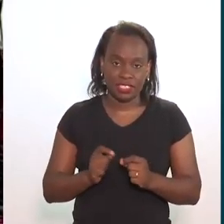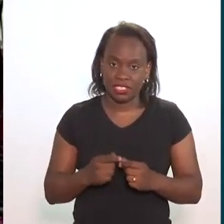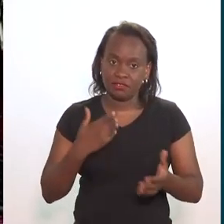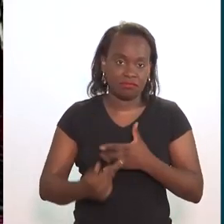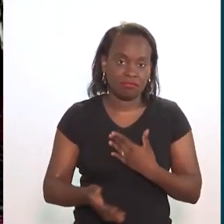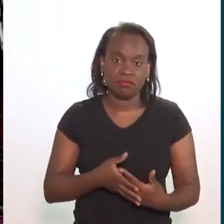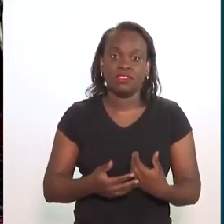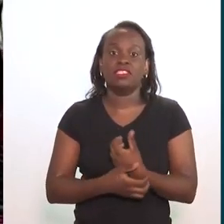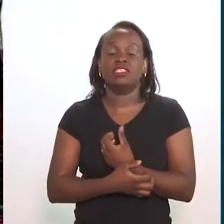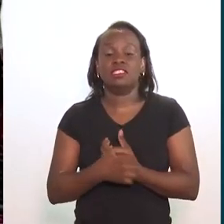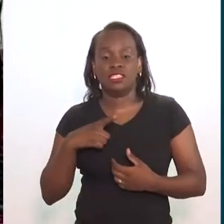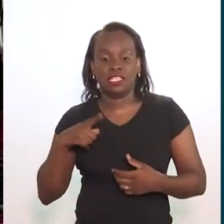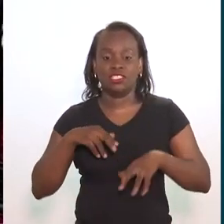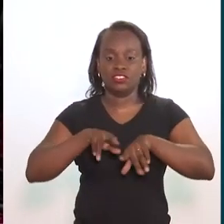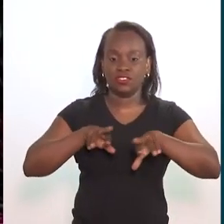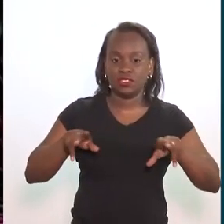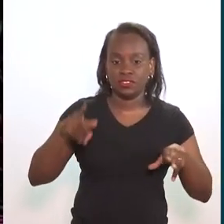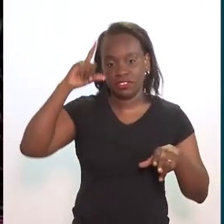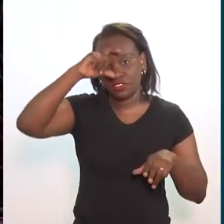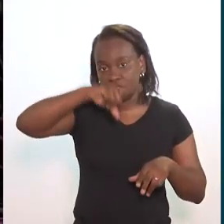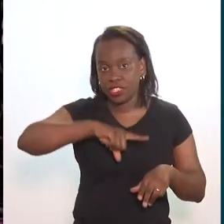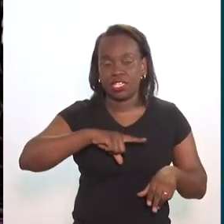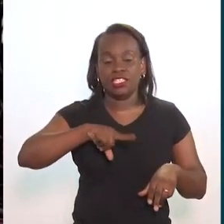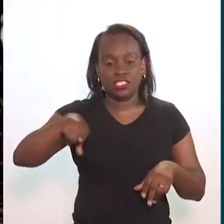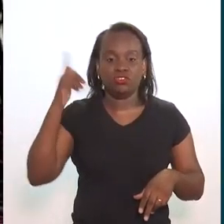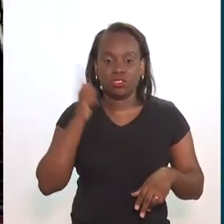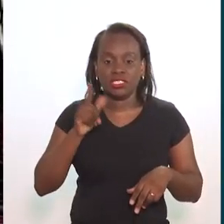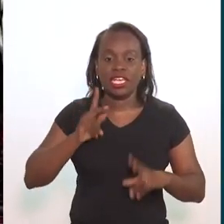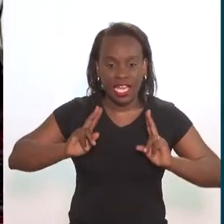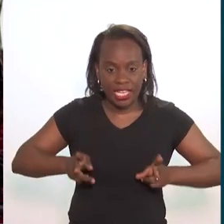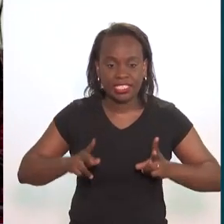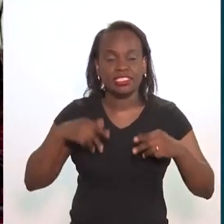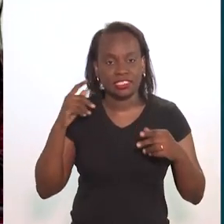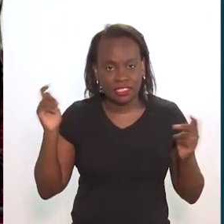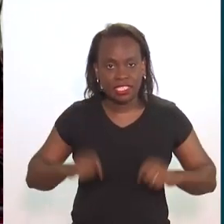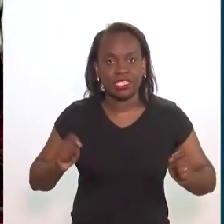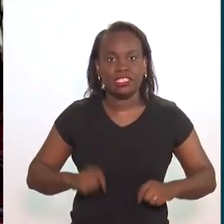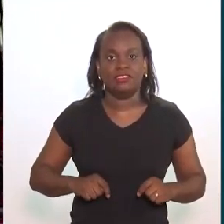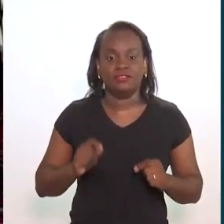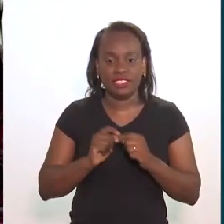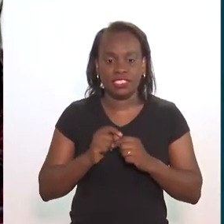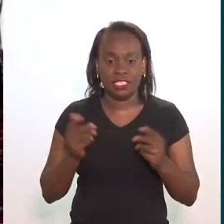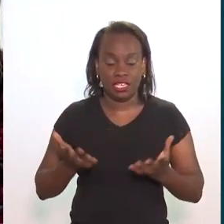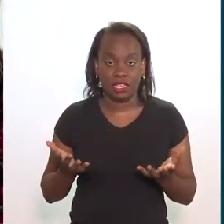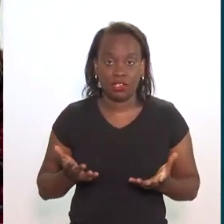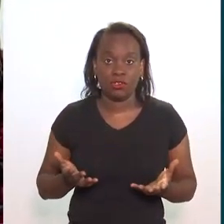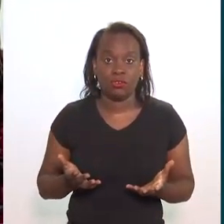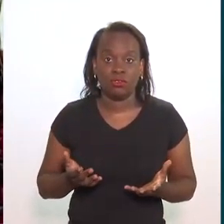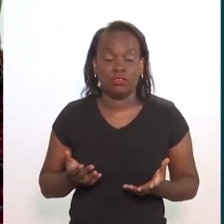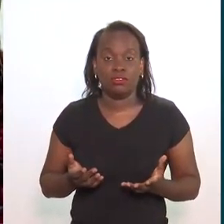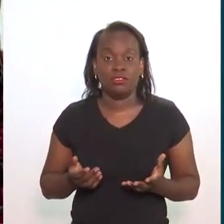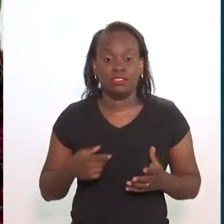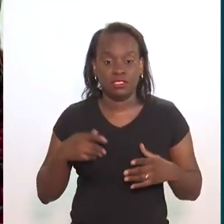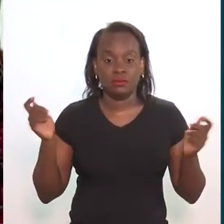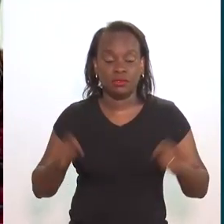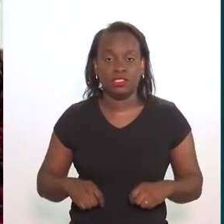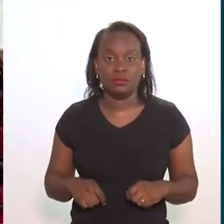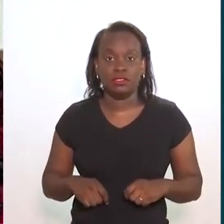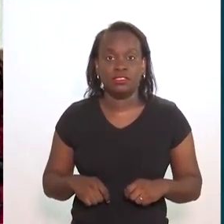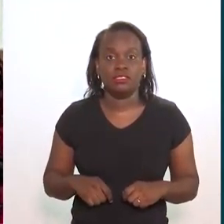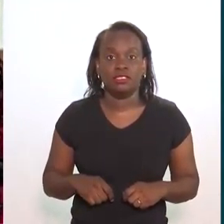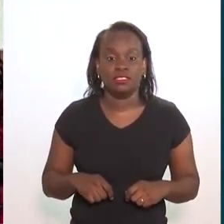fazer. Independente, a gente com tantas dificuldades, a gente consegue ainda fazer, né? Agora, então, com